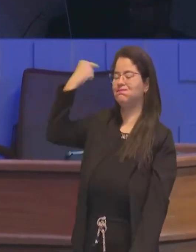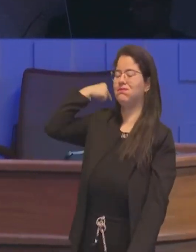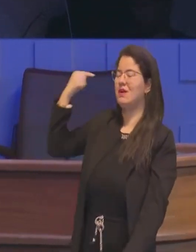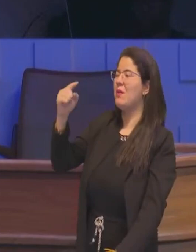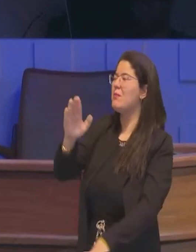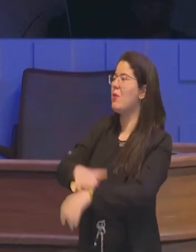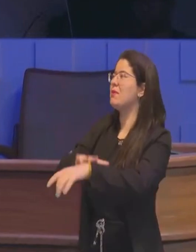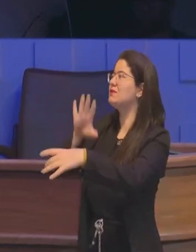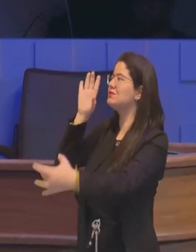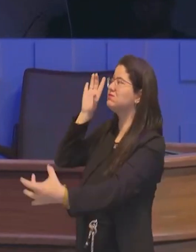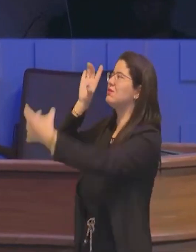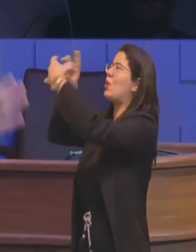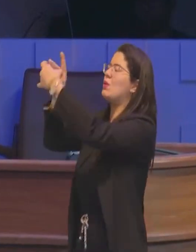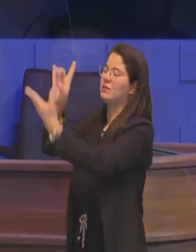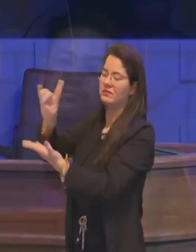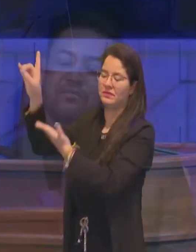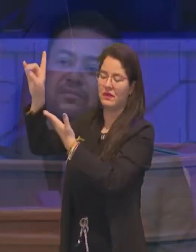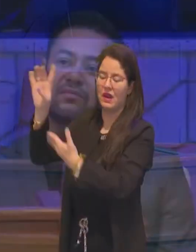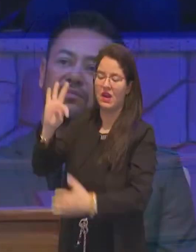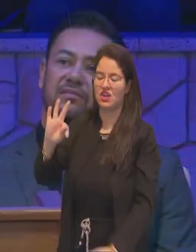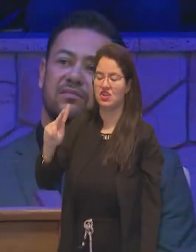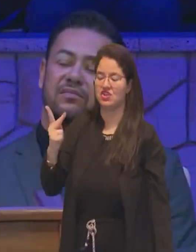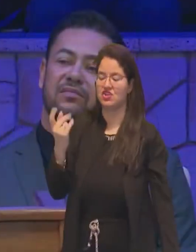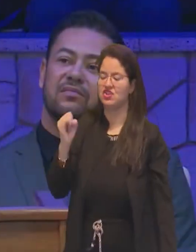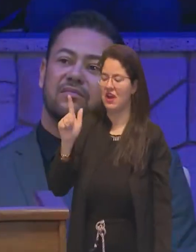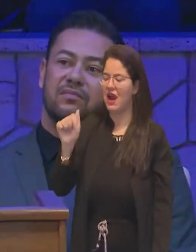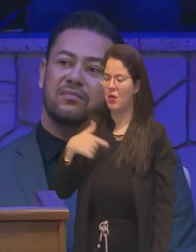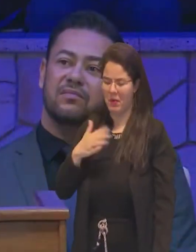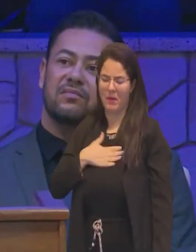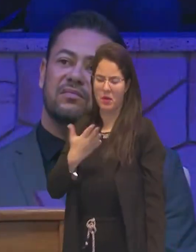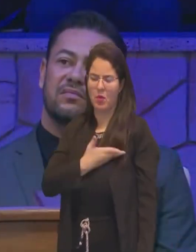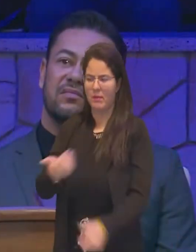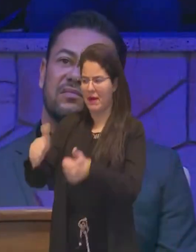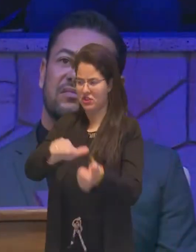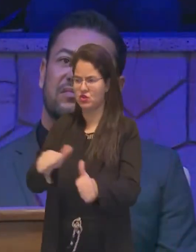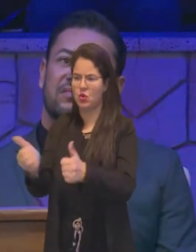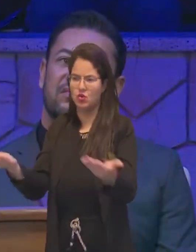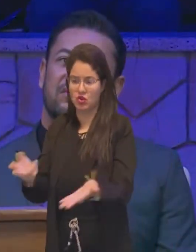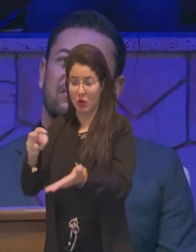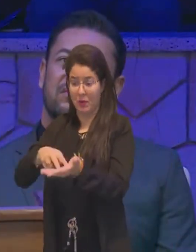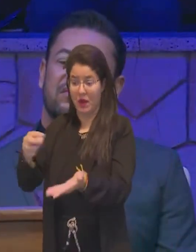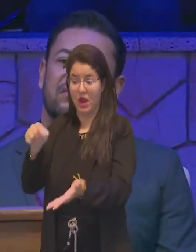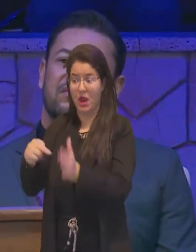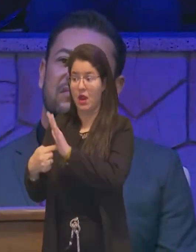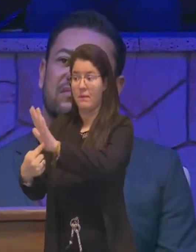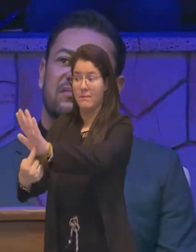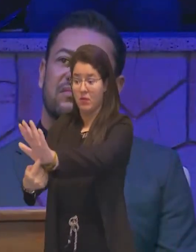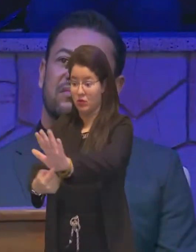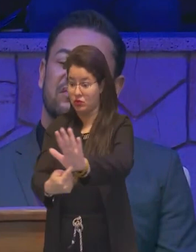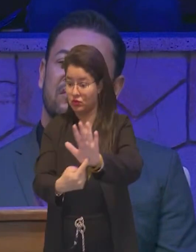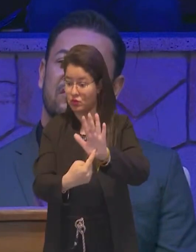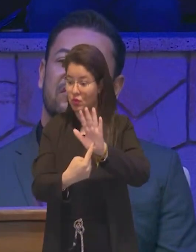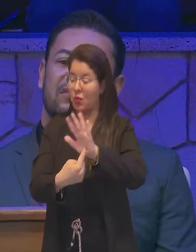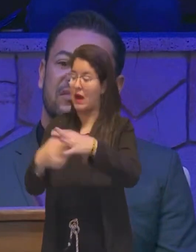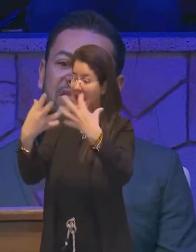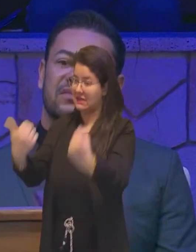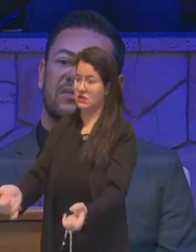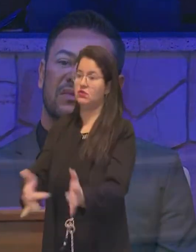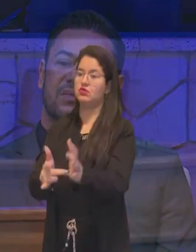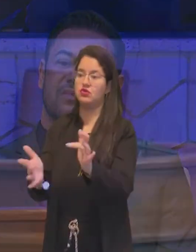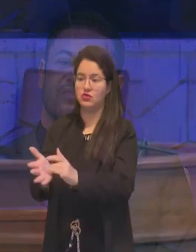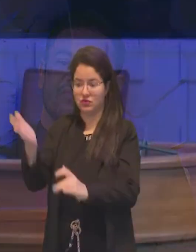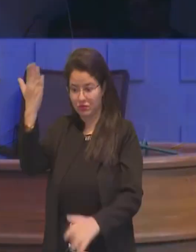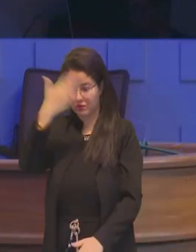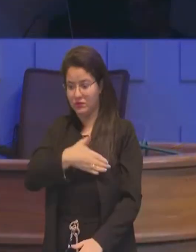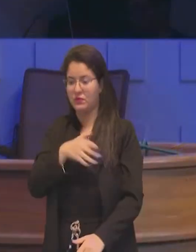Esse meu amigo é o Tiago, ele batizou hoje de manhã. E ele mostrou para toda a igreja a sua pública profissão de fé e